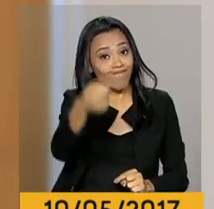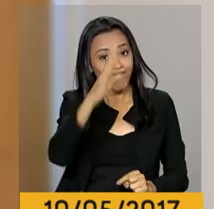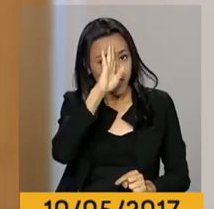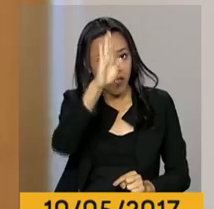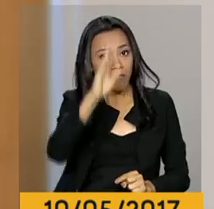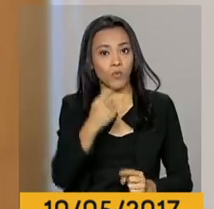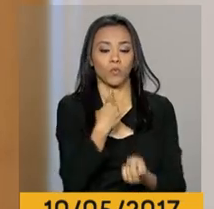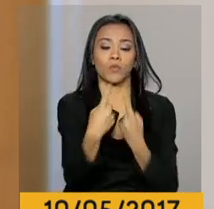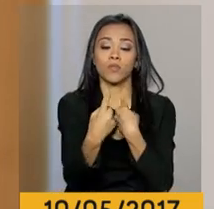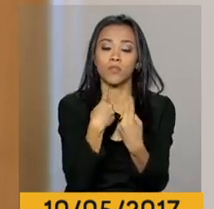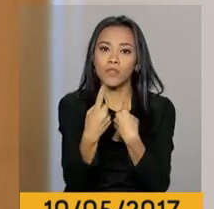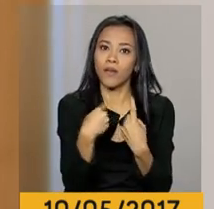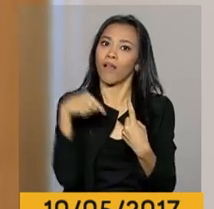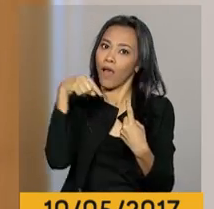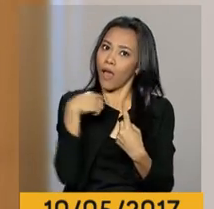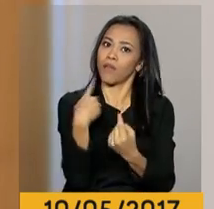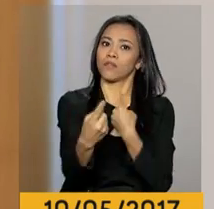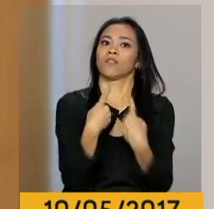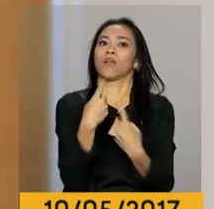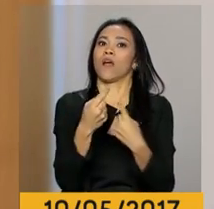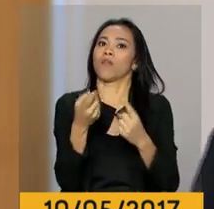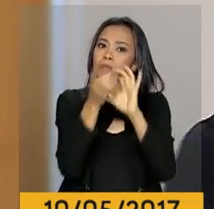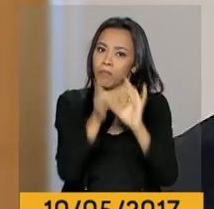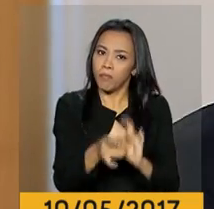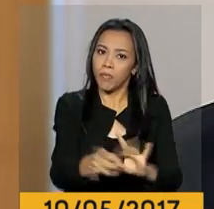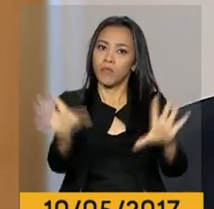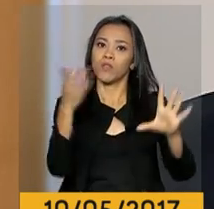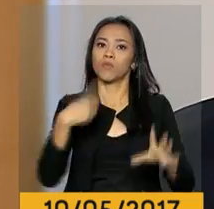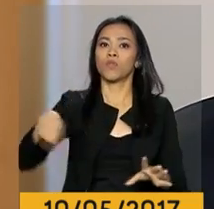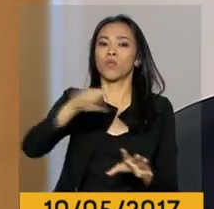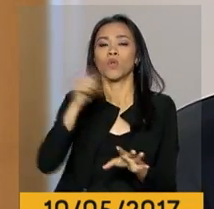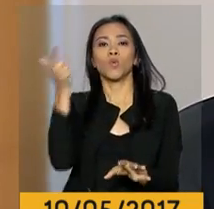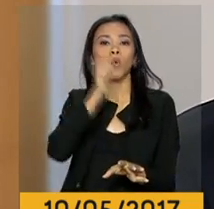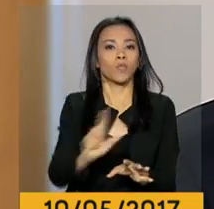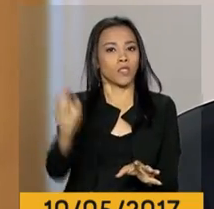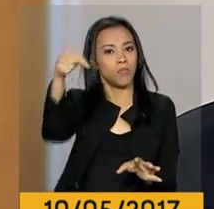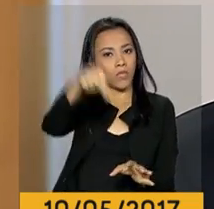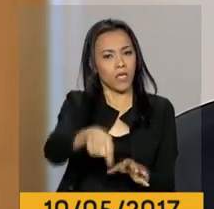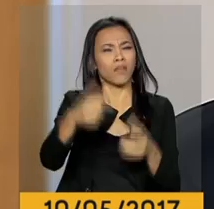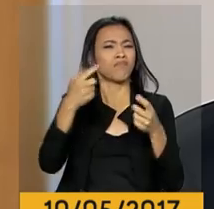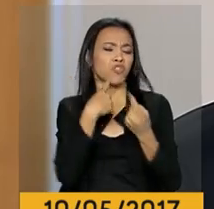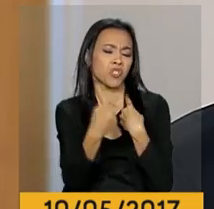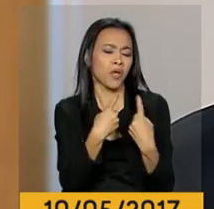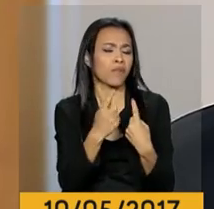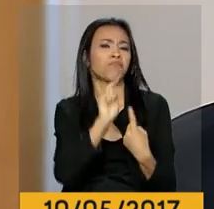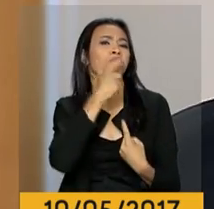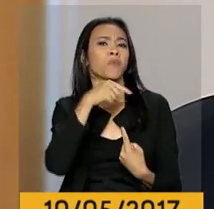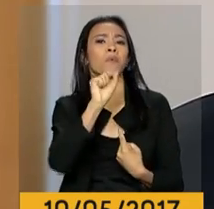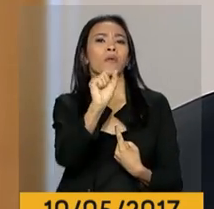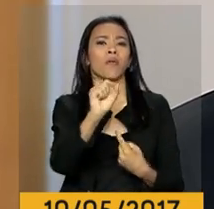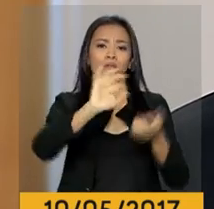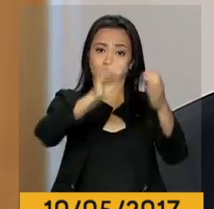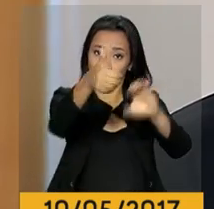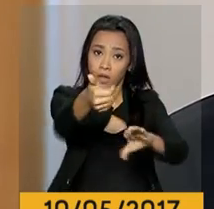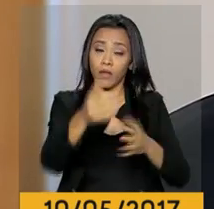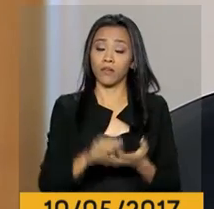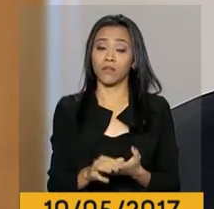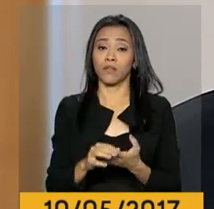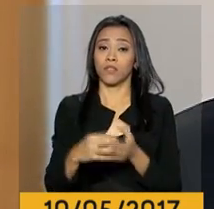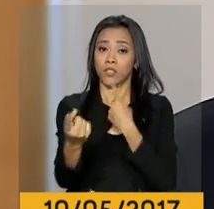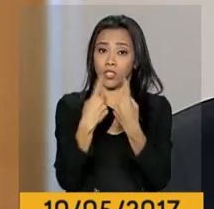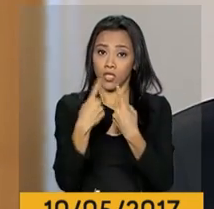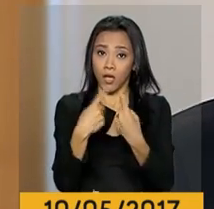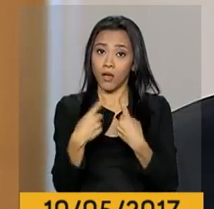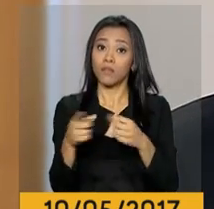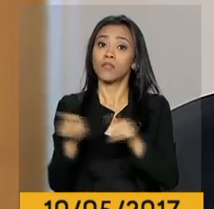porque foi o diálogo que permitiu que nós chegássemos aqui diálogo do congresso nacional com o executivo e diálogo com setores